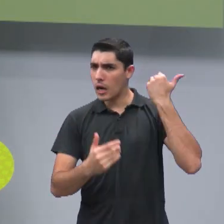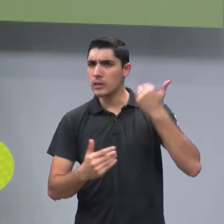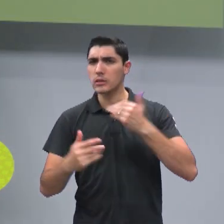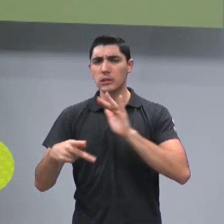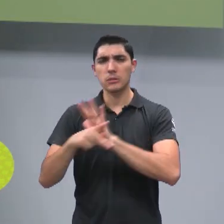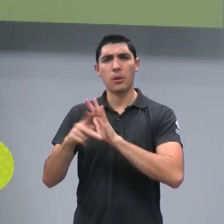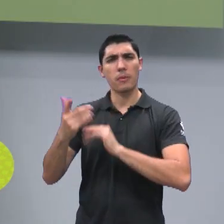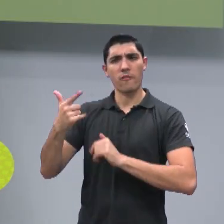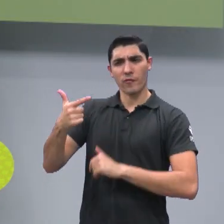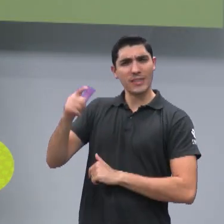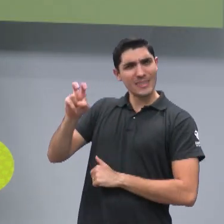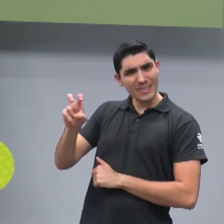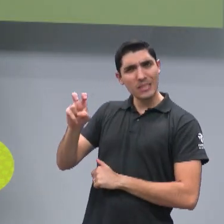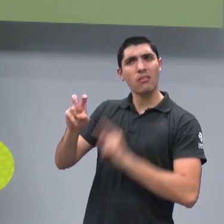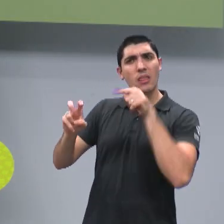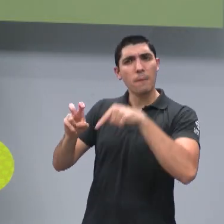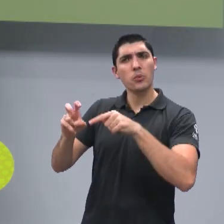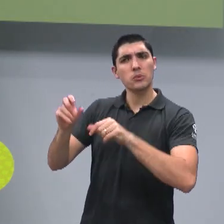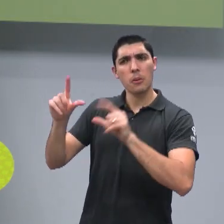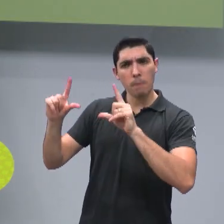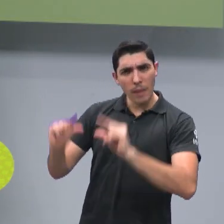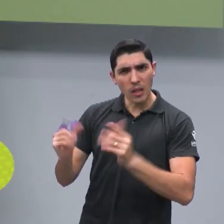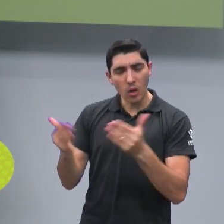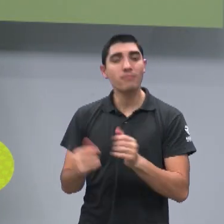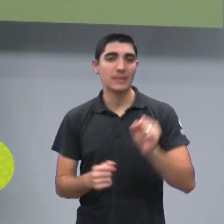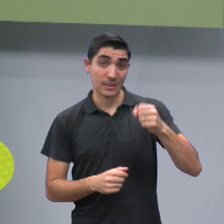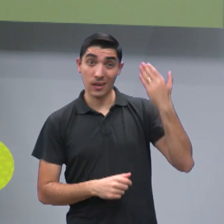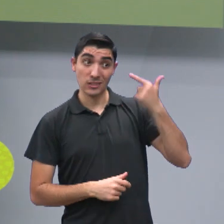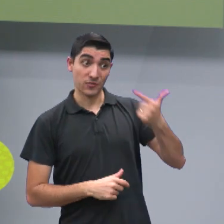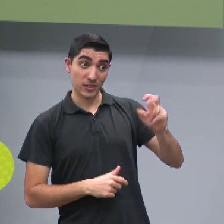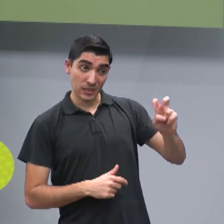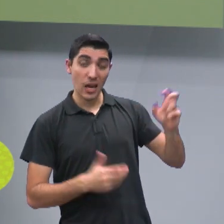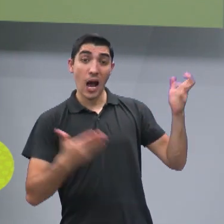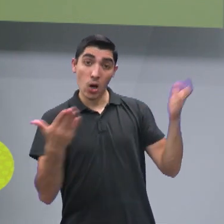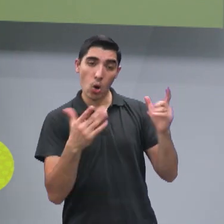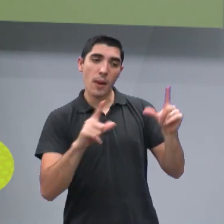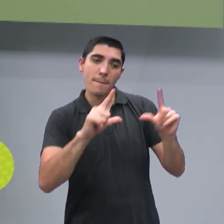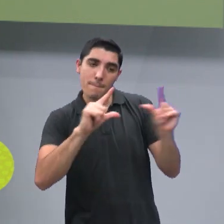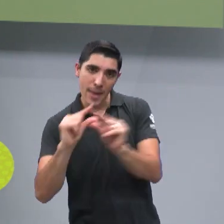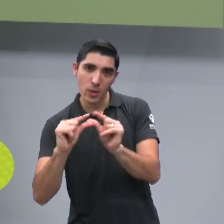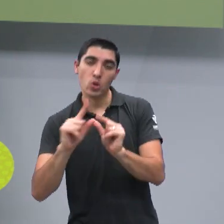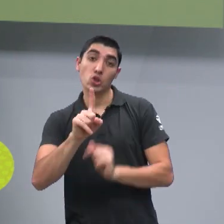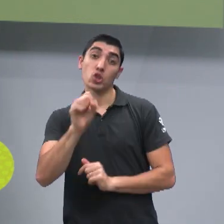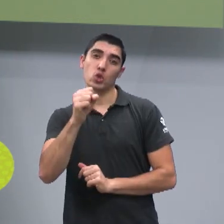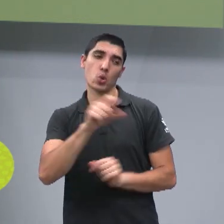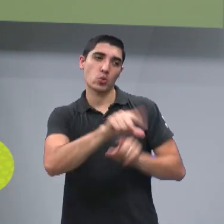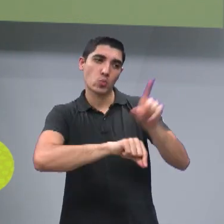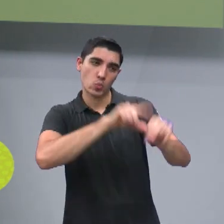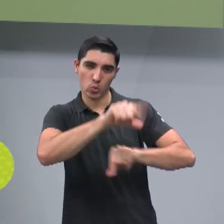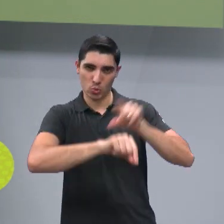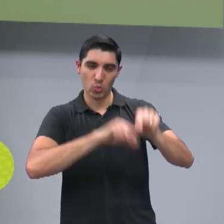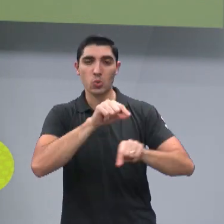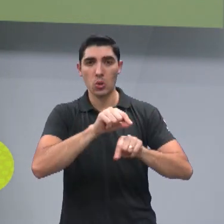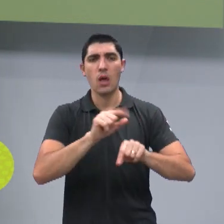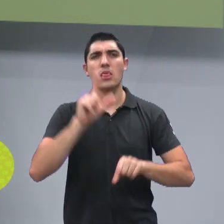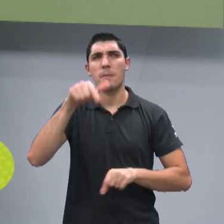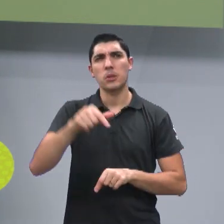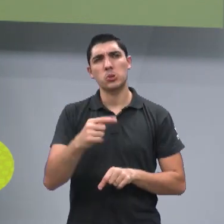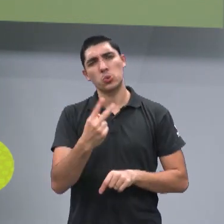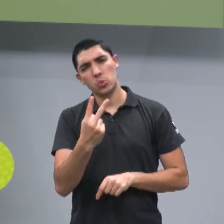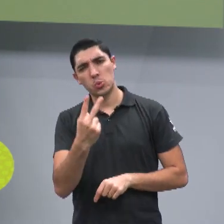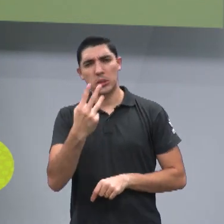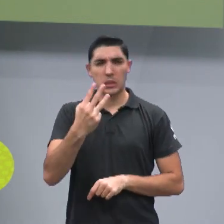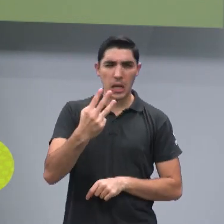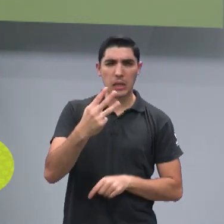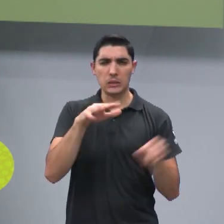aí reduziu para 18. Aí vai ter esse treinamento aí do dia 15 até o dia 6, há umas 2, 3 semanas quase mais ou menos, e